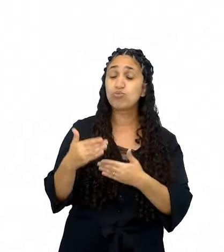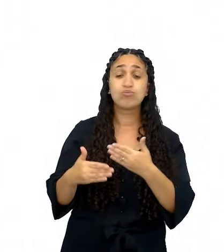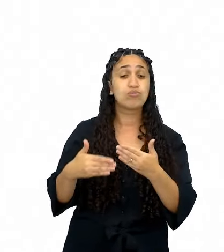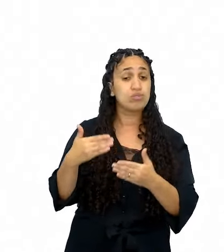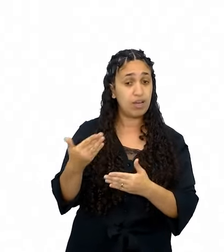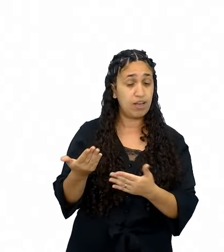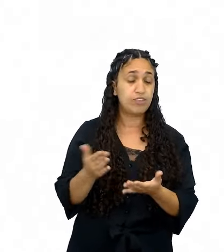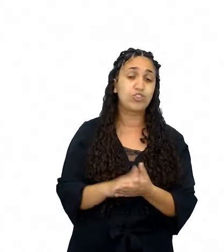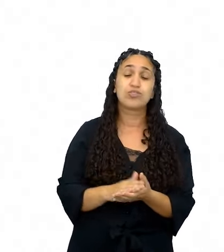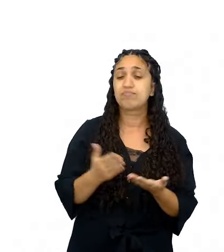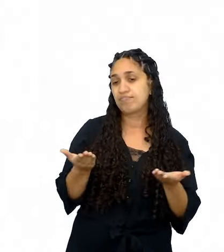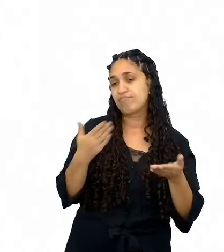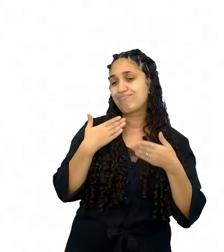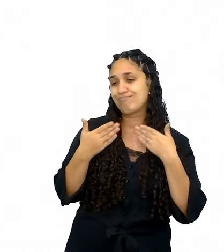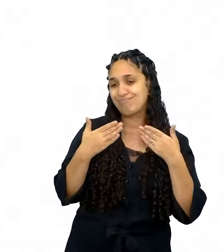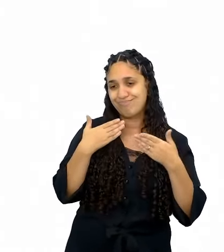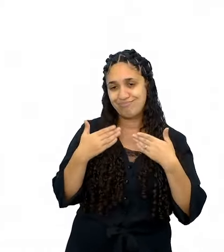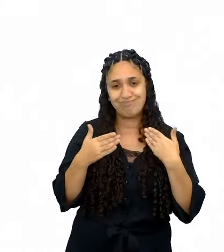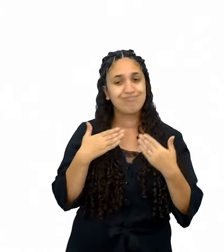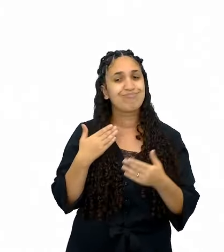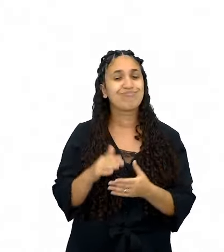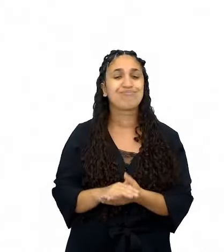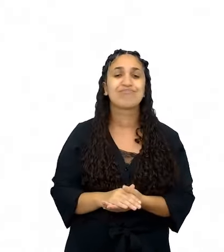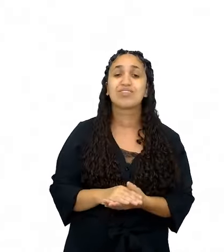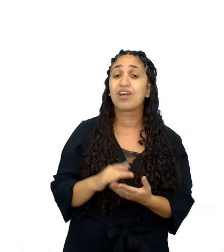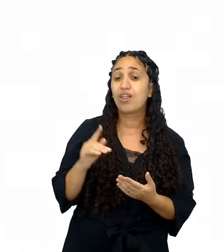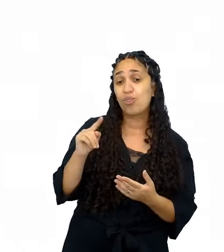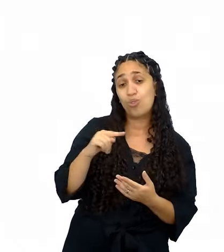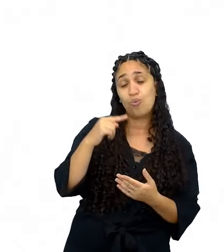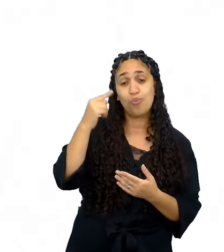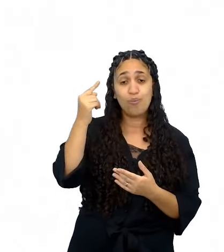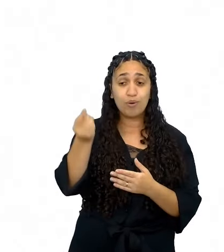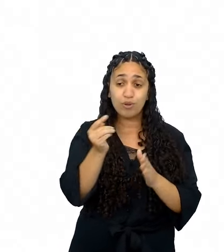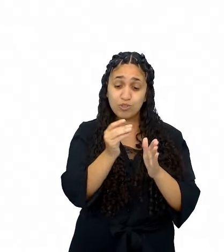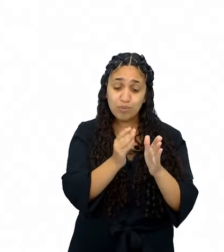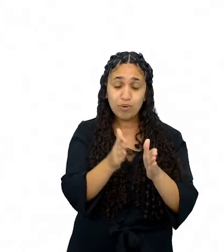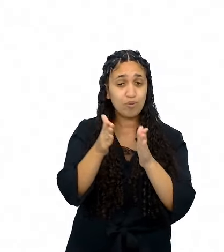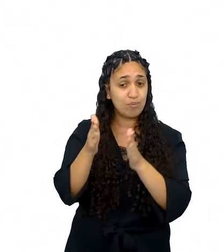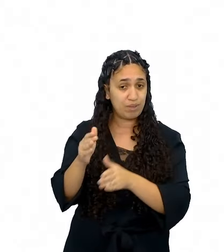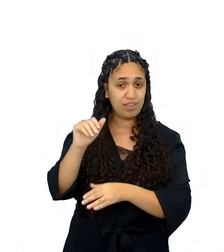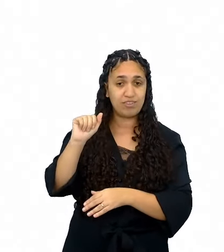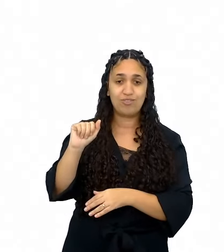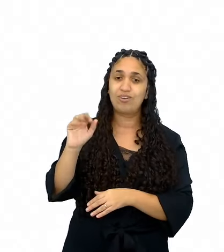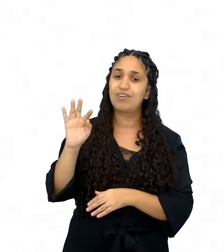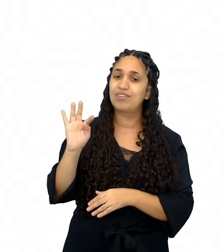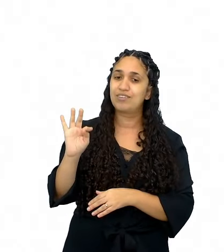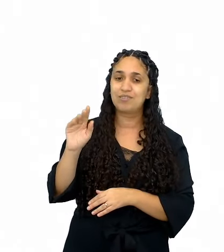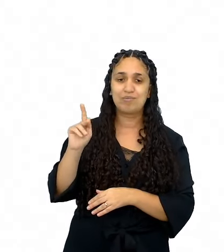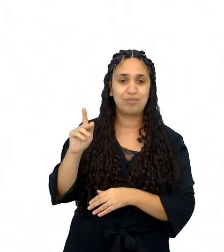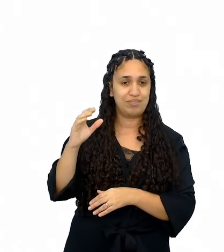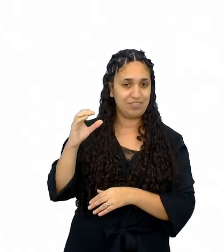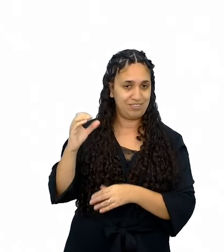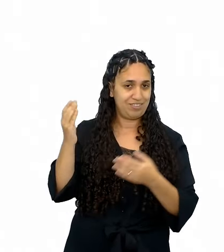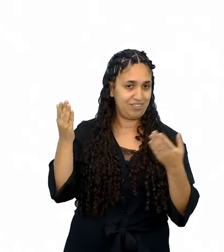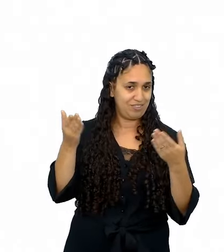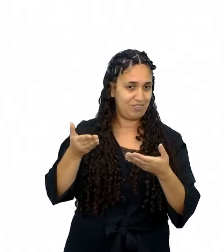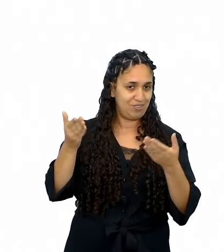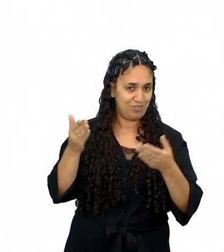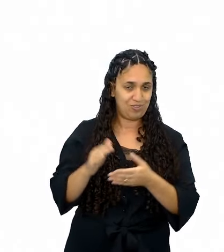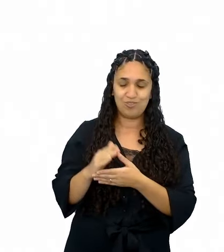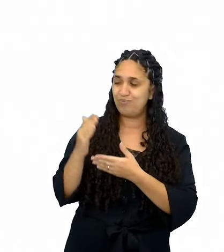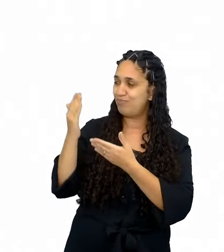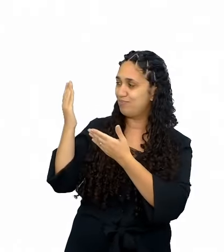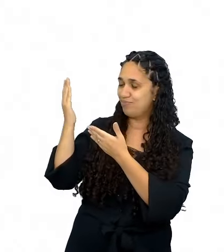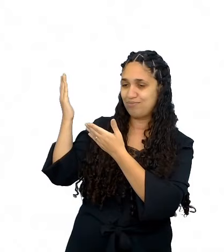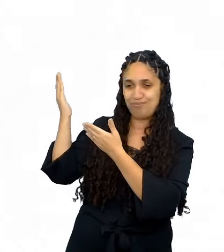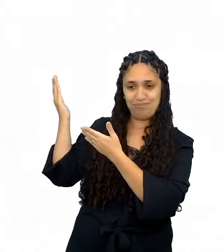de hoje. Até aqui, nós conhecemos já as aulas